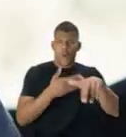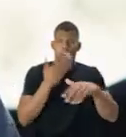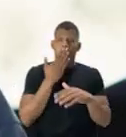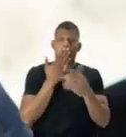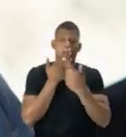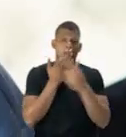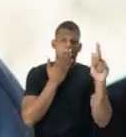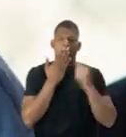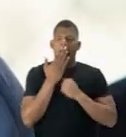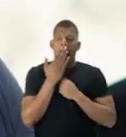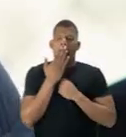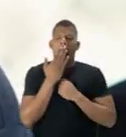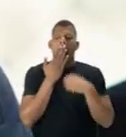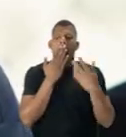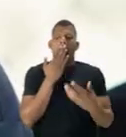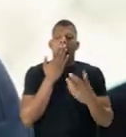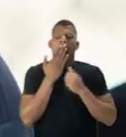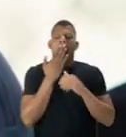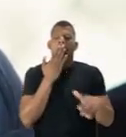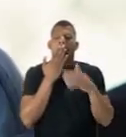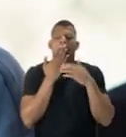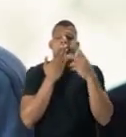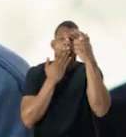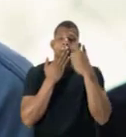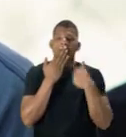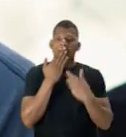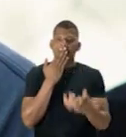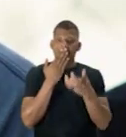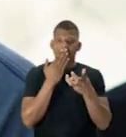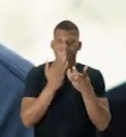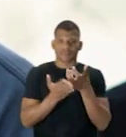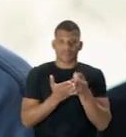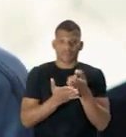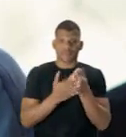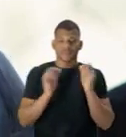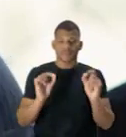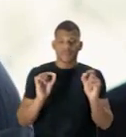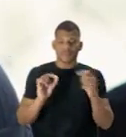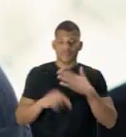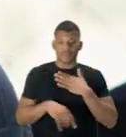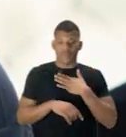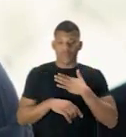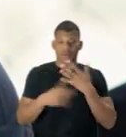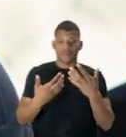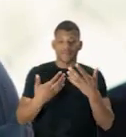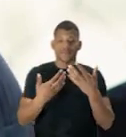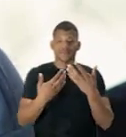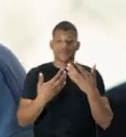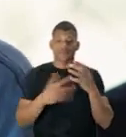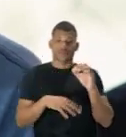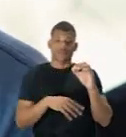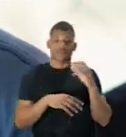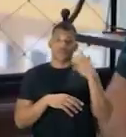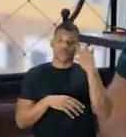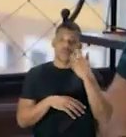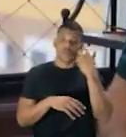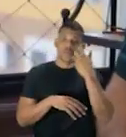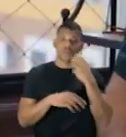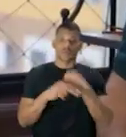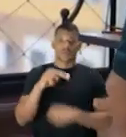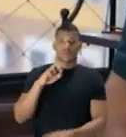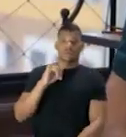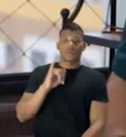de ser um sambista, gravei um samba dele também, e procurei gravar os meus, digamos,